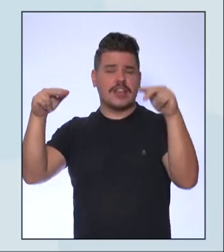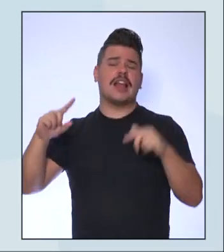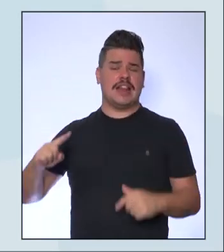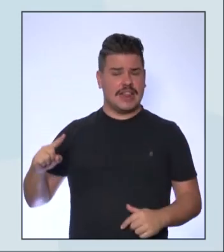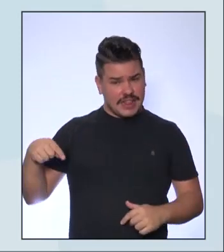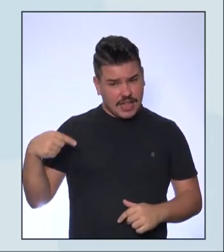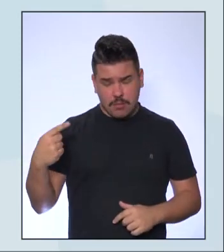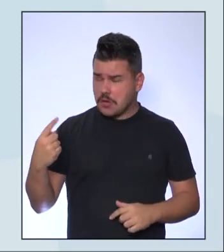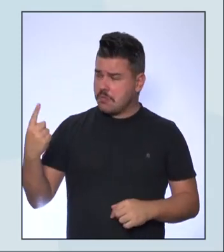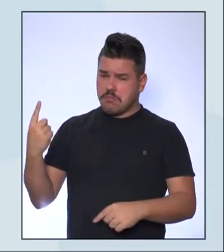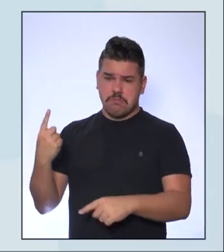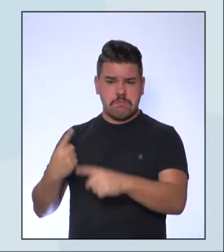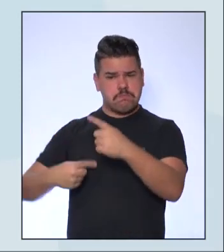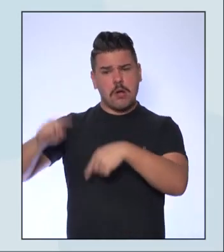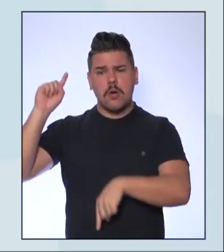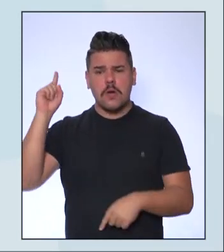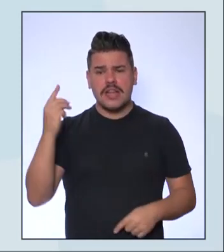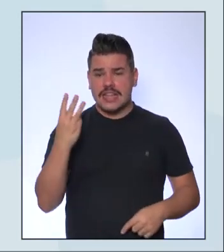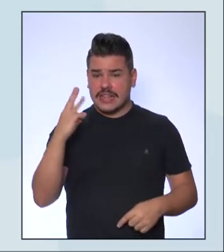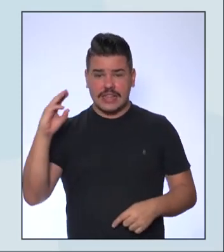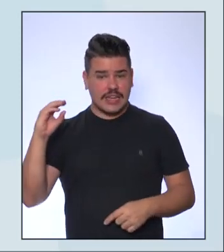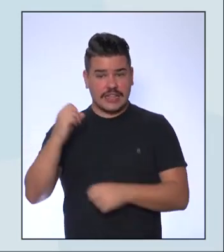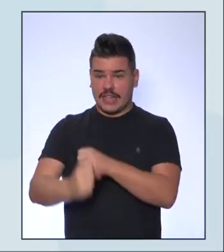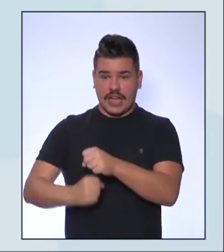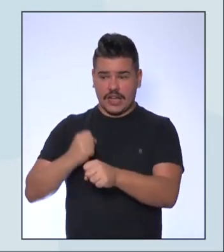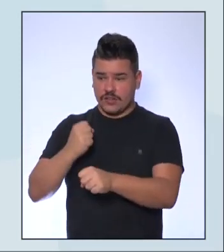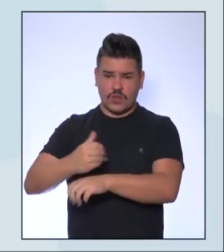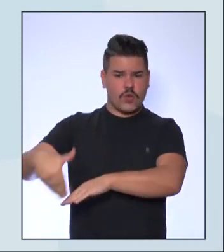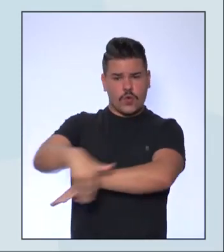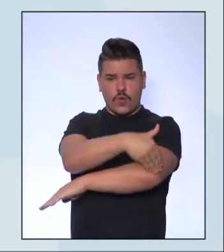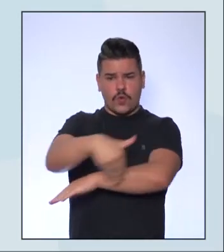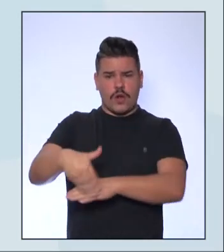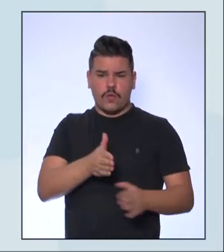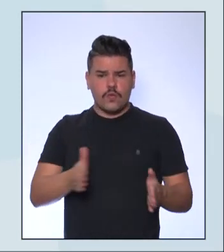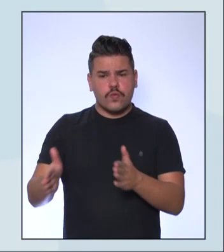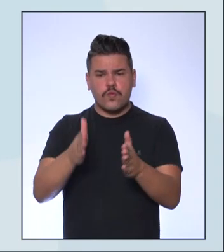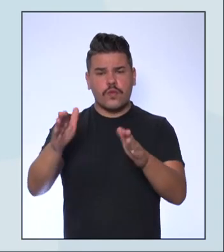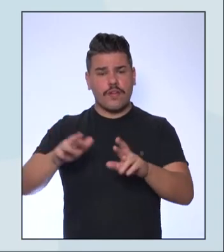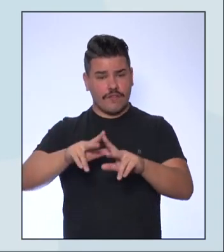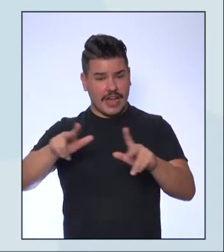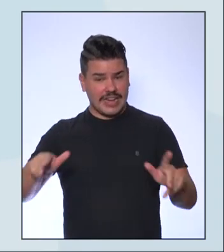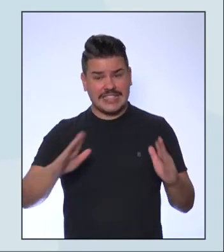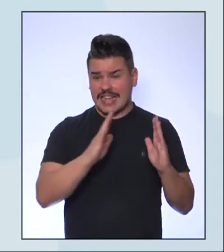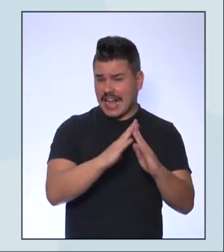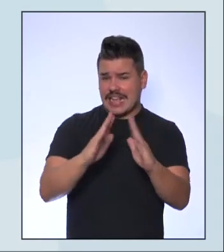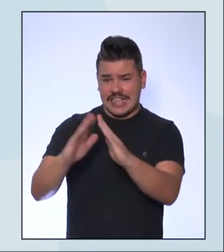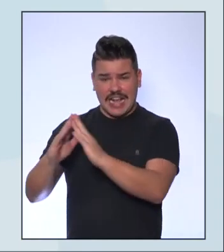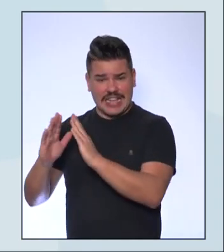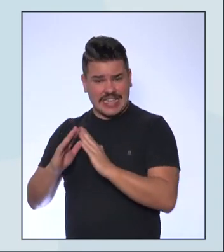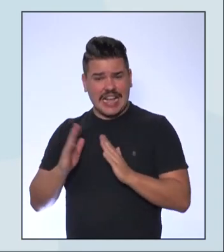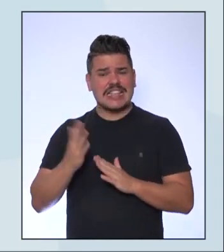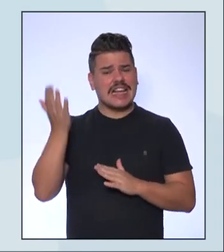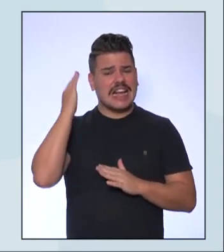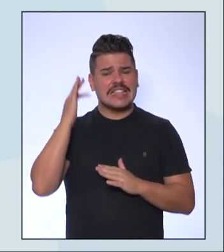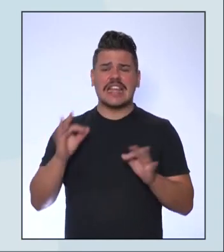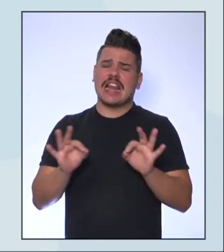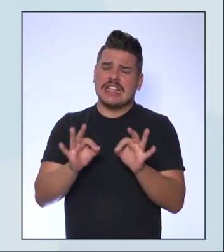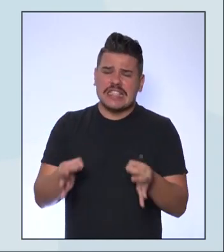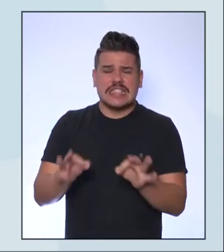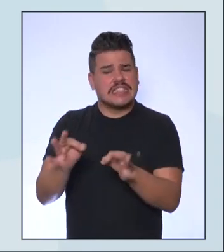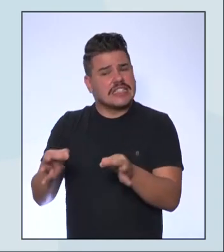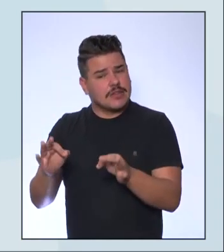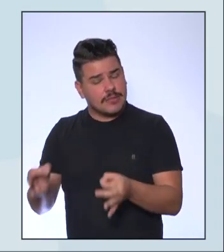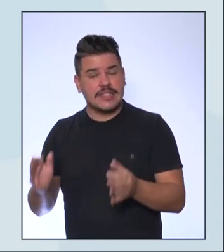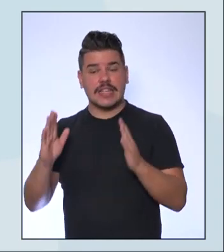30 anos, existiu mais de 50 ruas foram criadas. Muitas casas dessas eram cortiços, a gente chamava. São